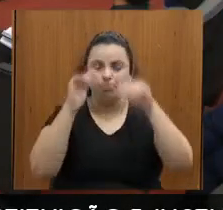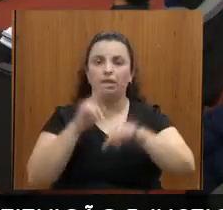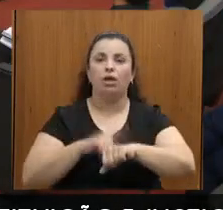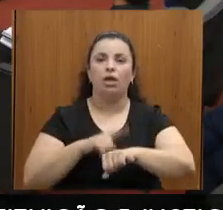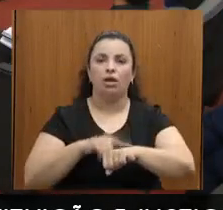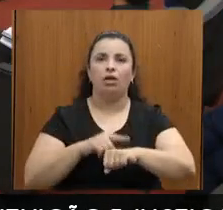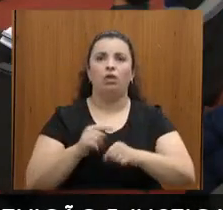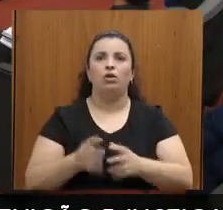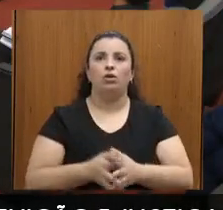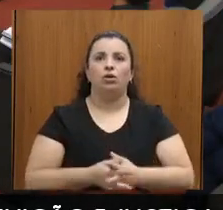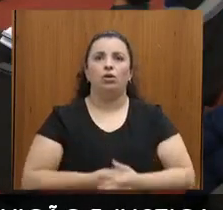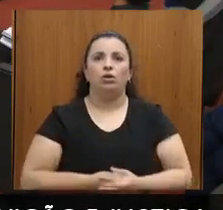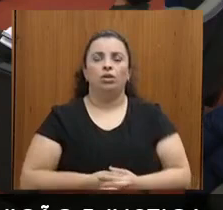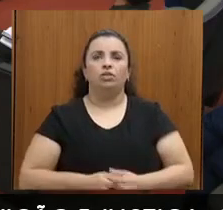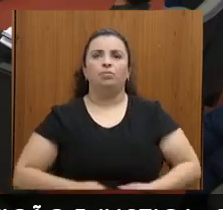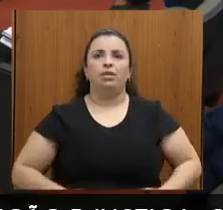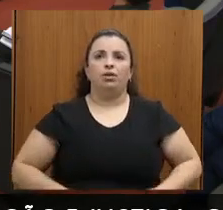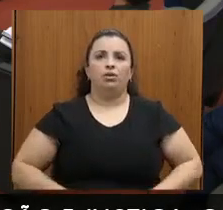Oi?